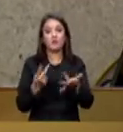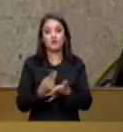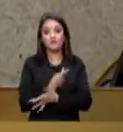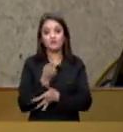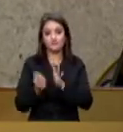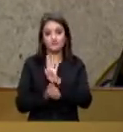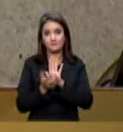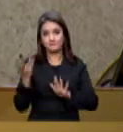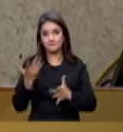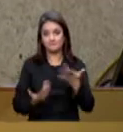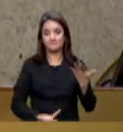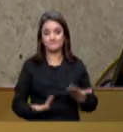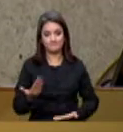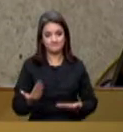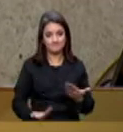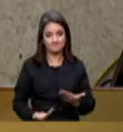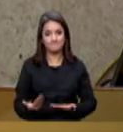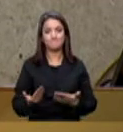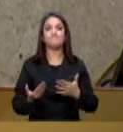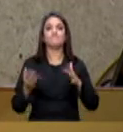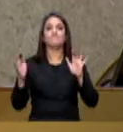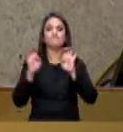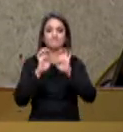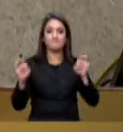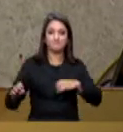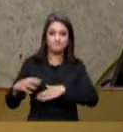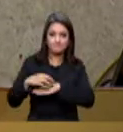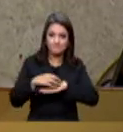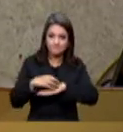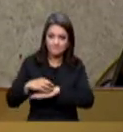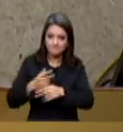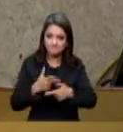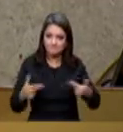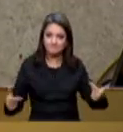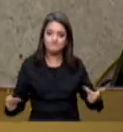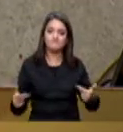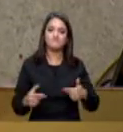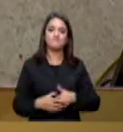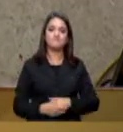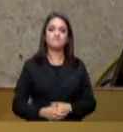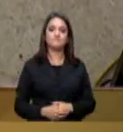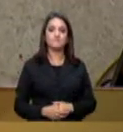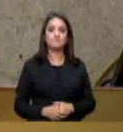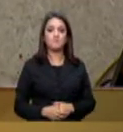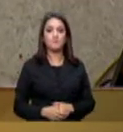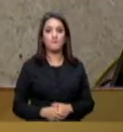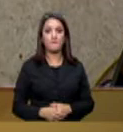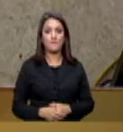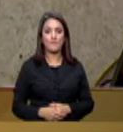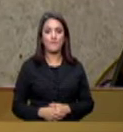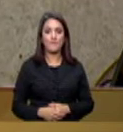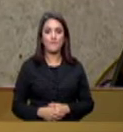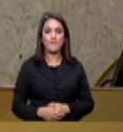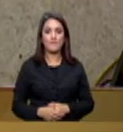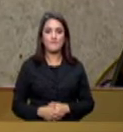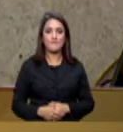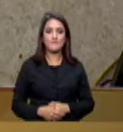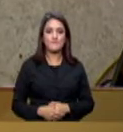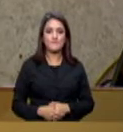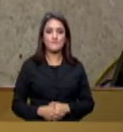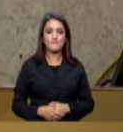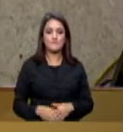conjunto de serviços, de infraestrutura e instalações. Por essa lógica,